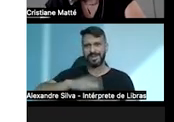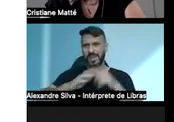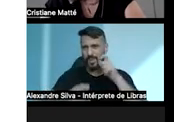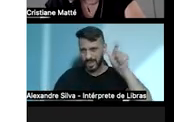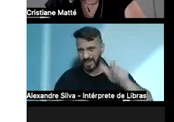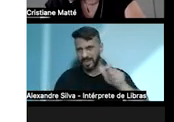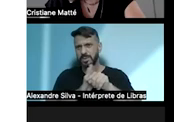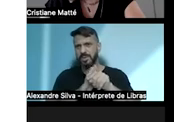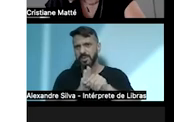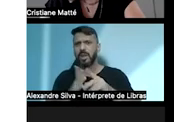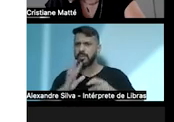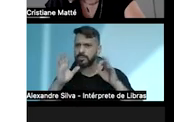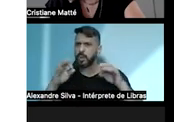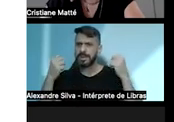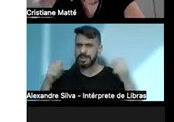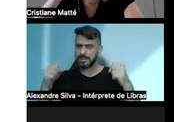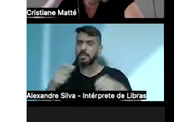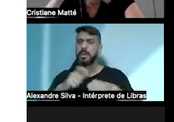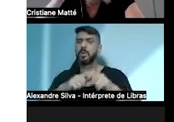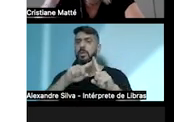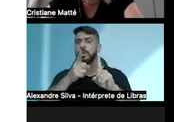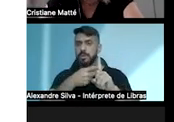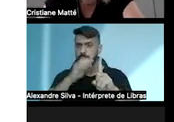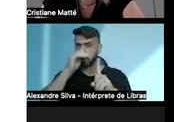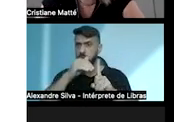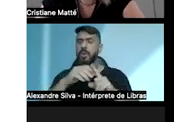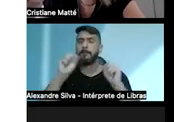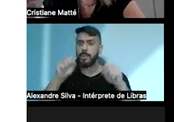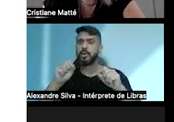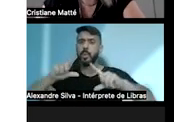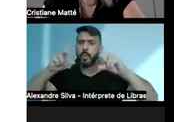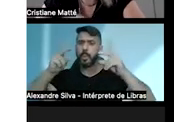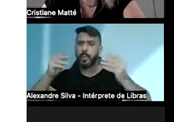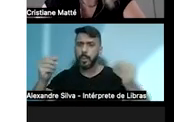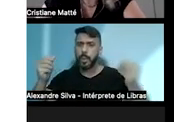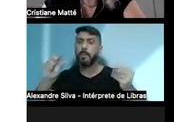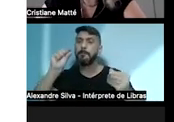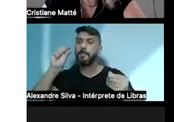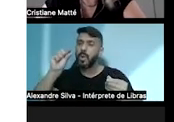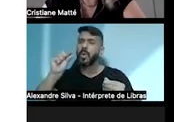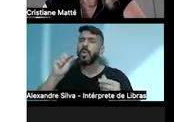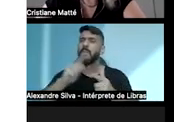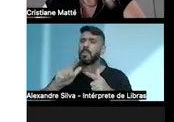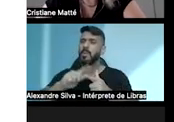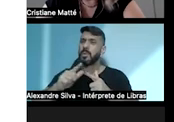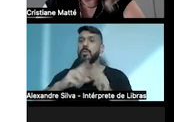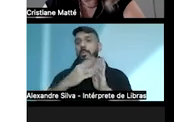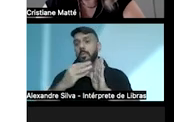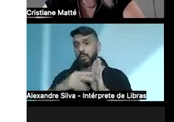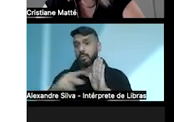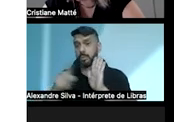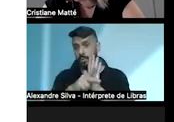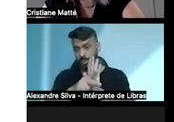Que efetivamente o exercício durante a gestação, ele podia mitigar alguns dos efeitos, então, de um modelo